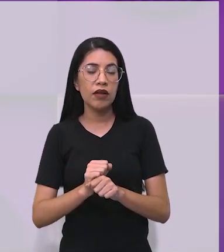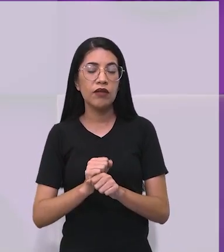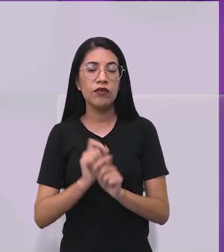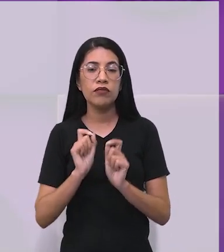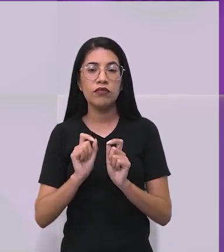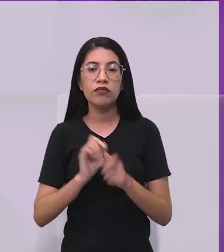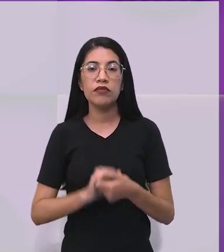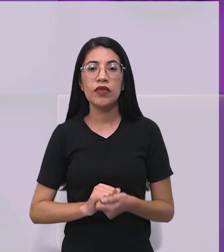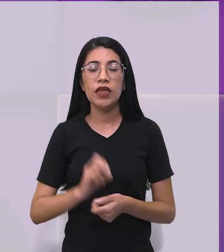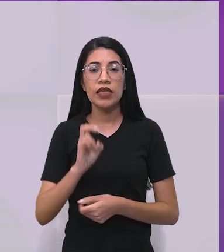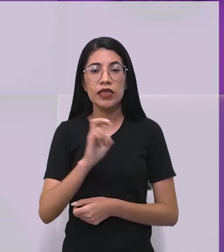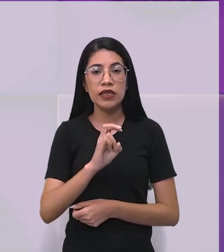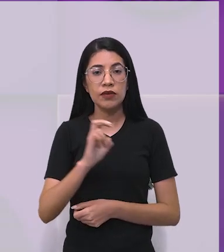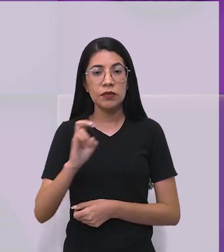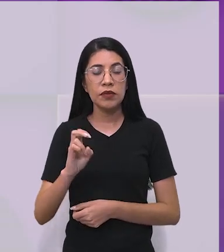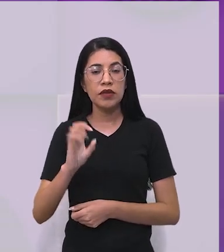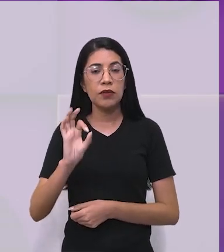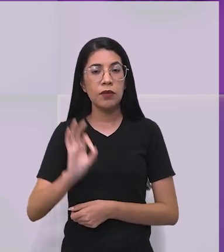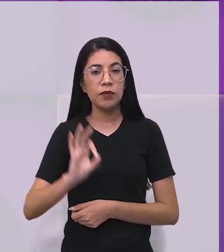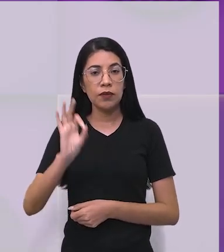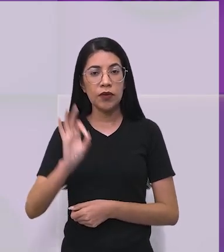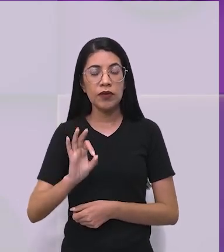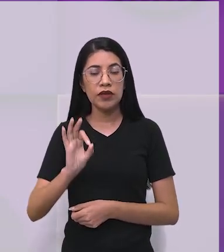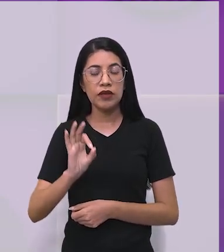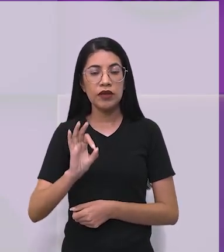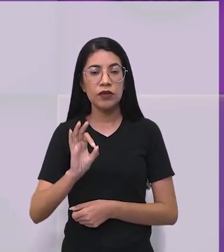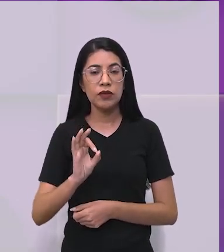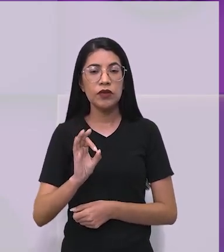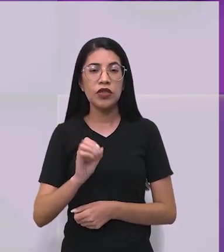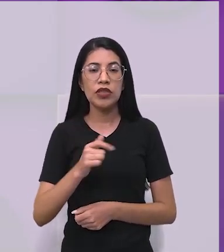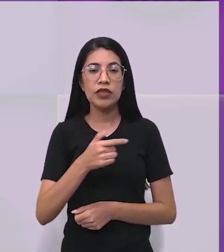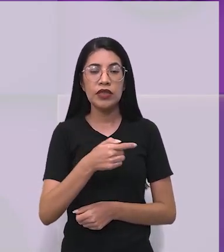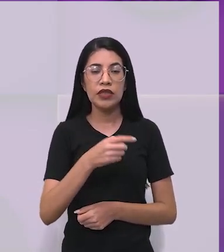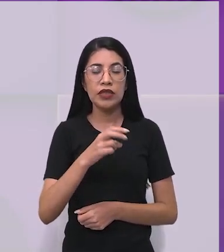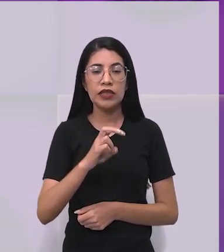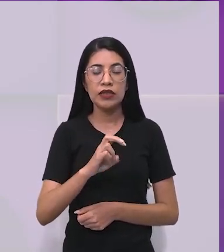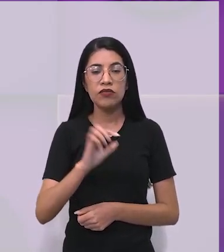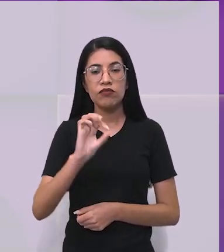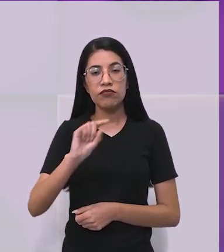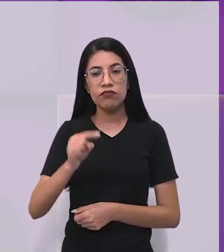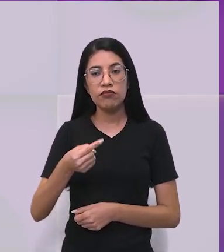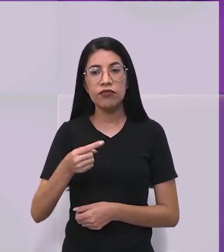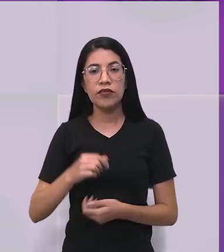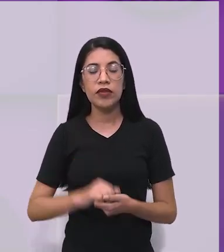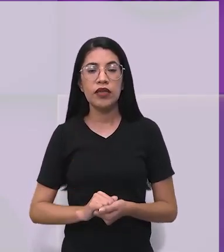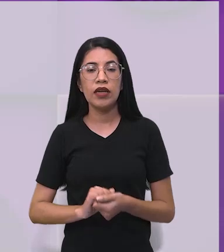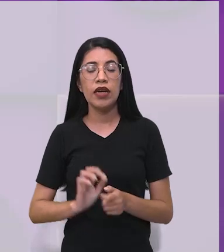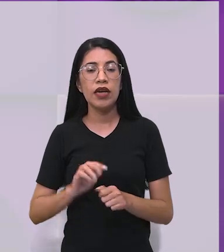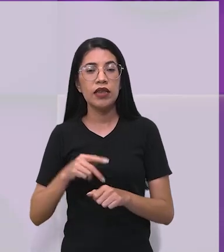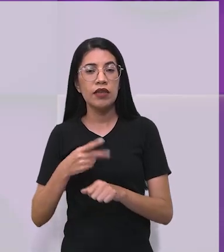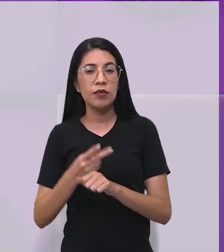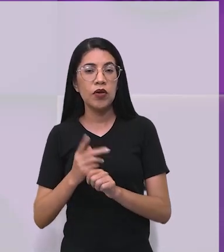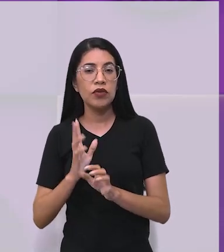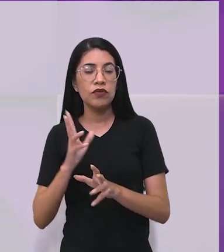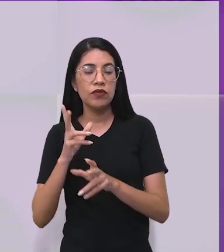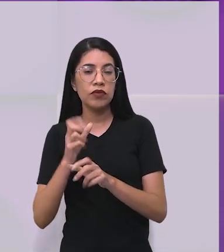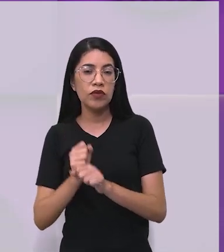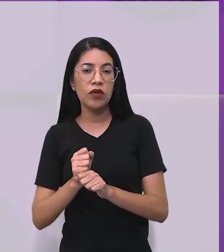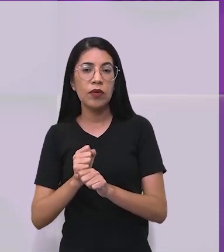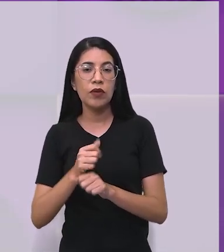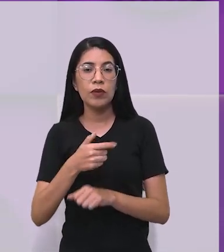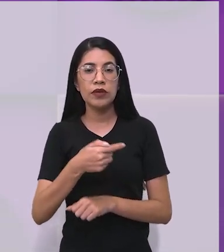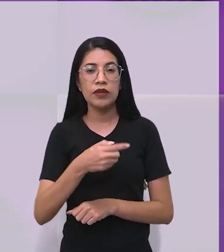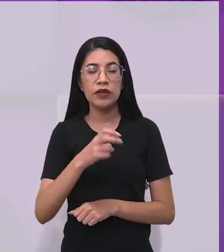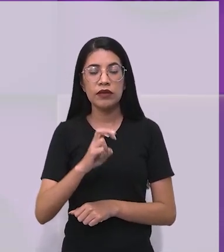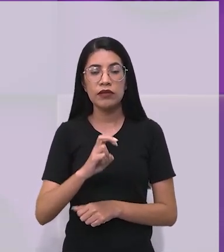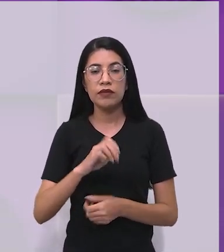o quê? 55% de 75 mil. Vamos chegar no valor e aí no final a gente soma com os 75. Vamos